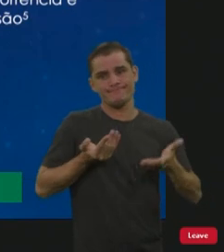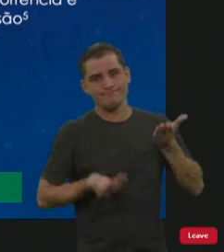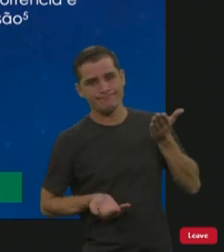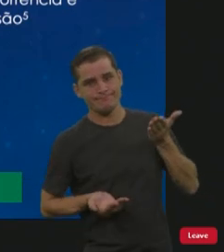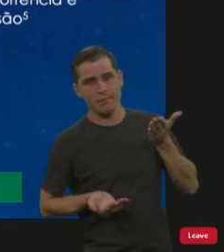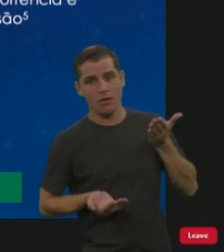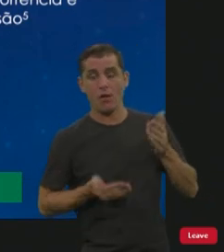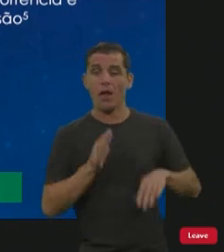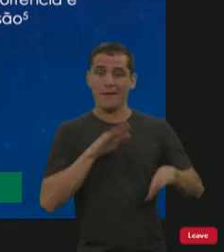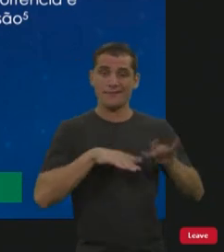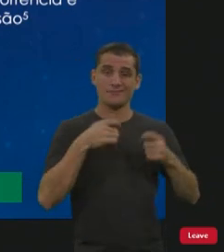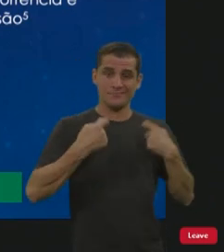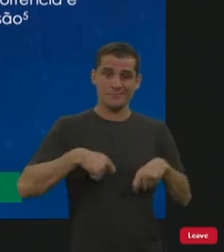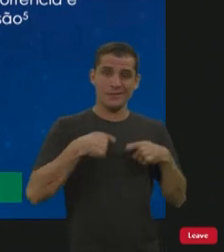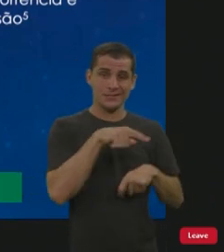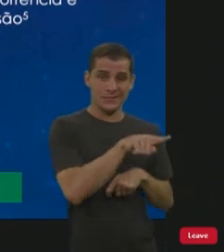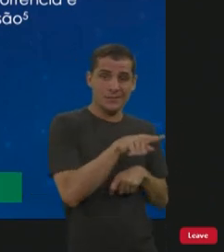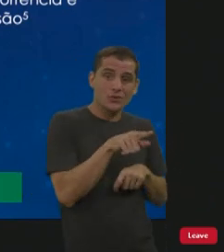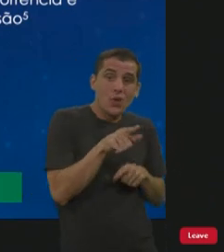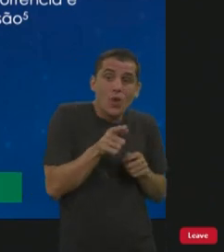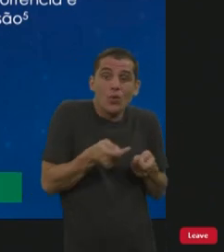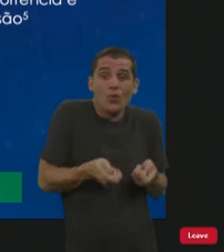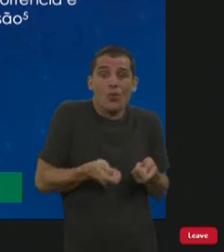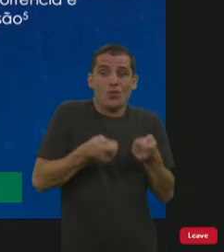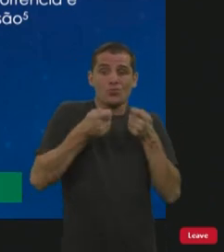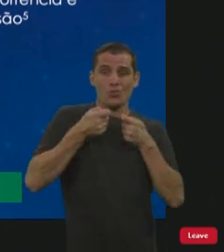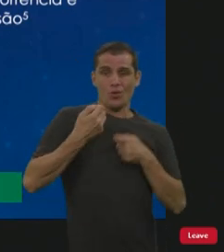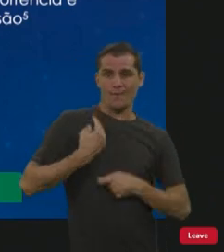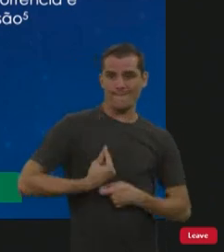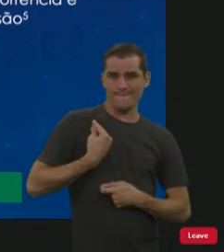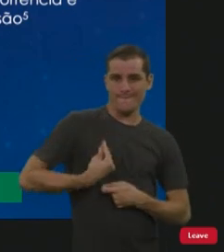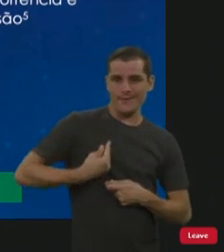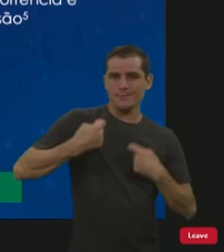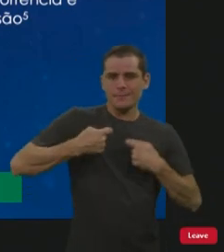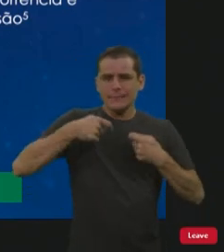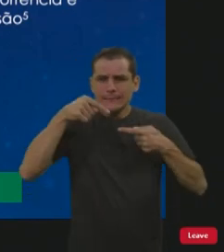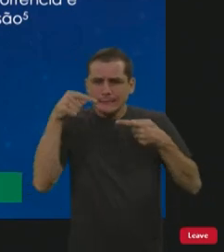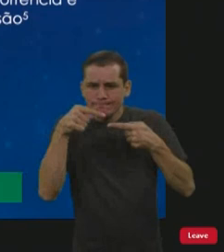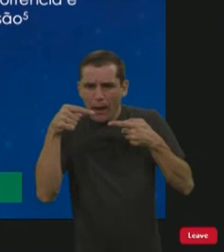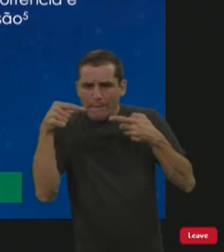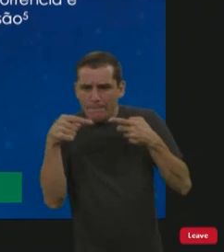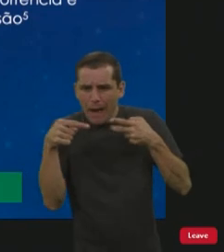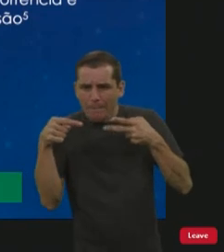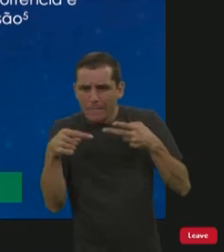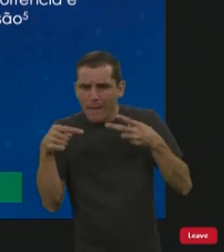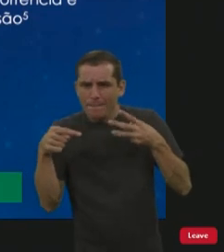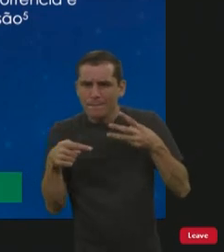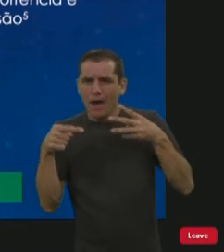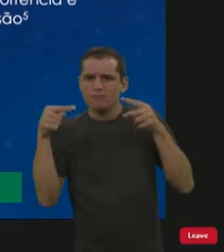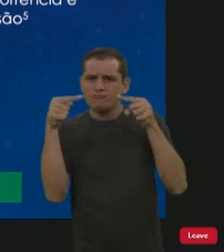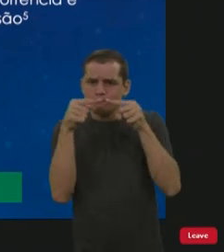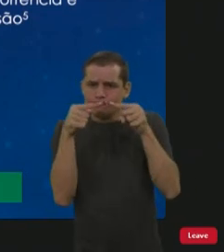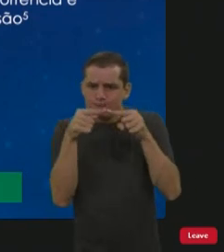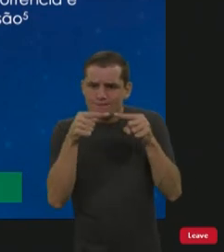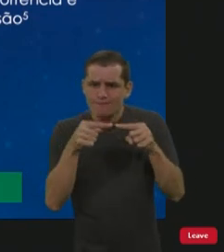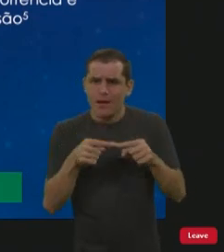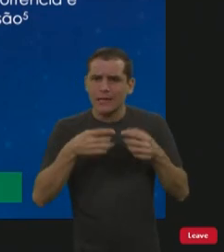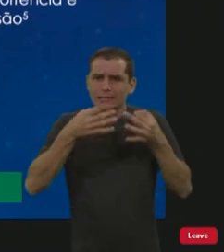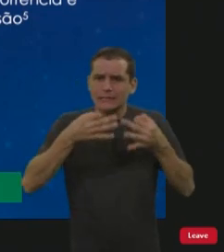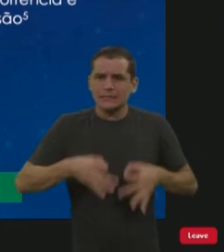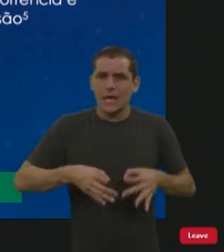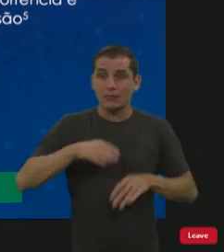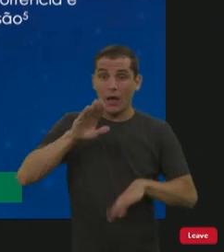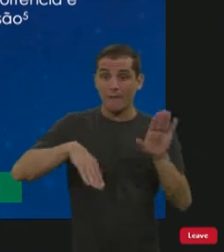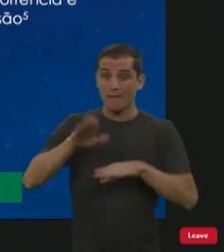têm que ter uma vida muito controladinha, né, para a gente evitar que ele faça uma descompensação por um gasto